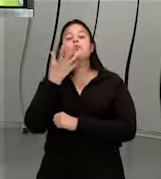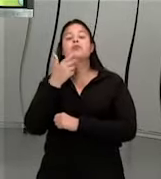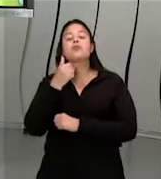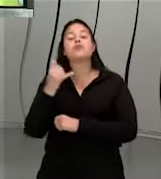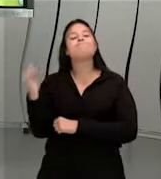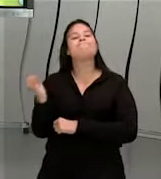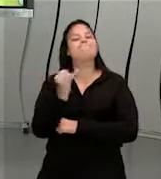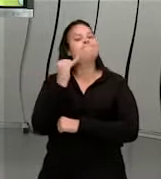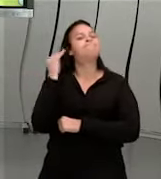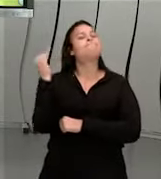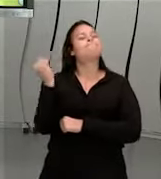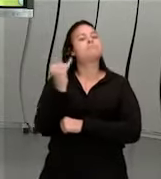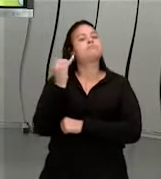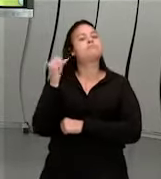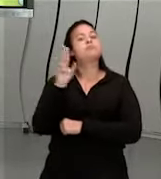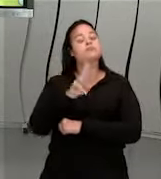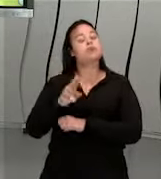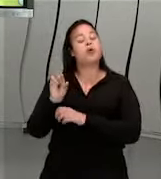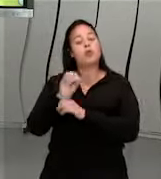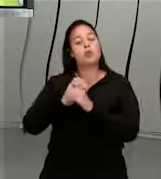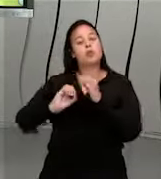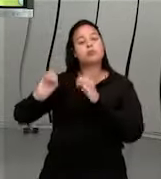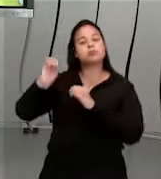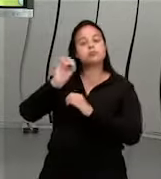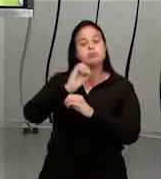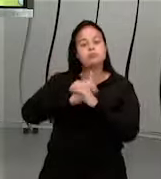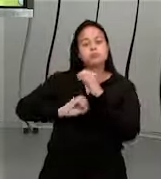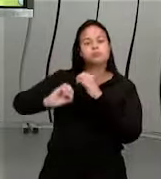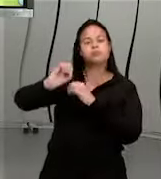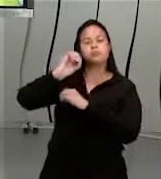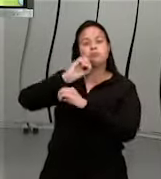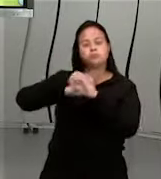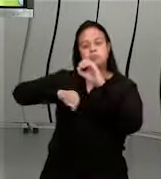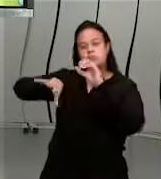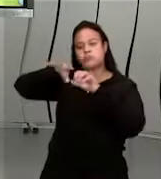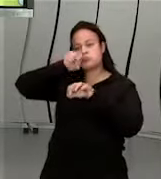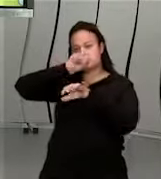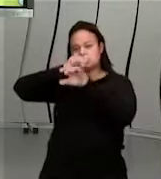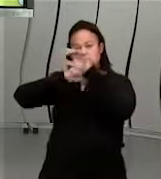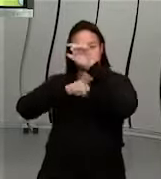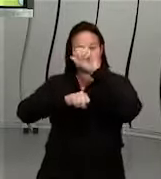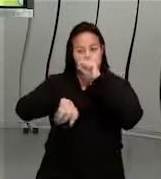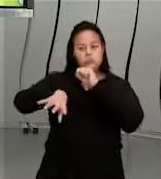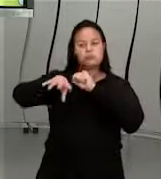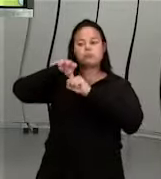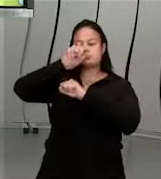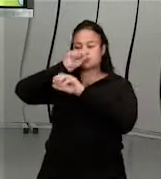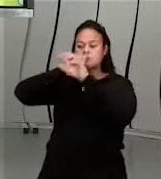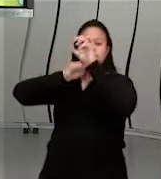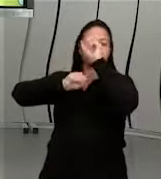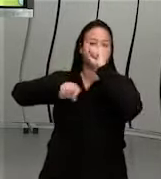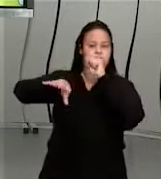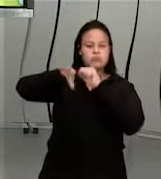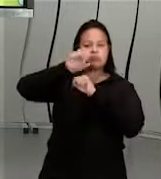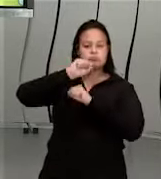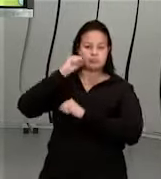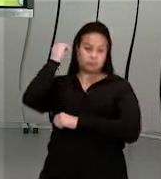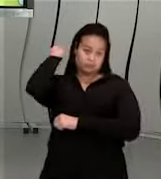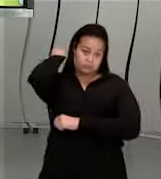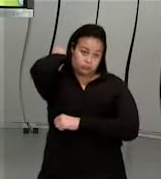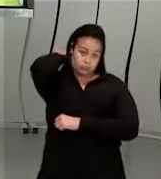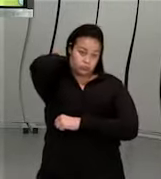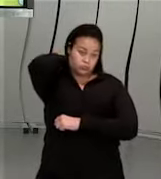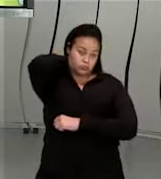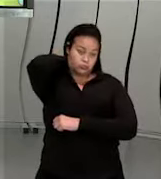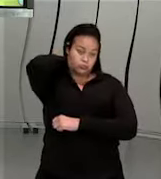importantes para o transporte de oxigênio, desde os pulmões